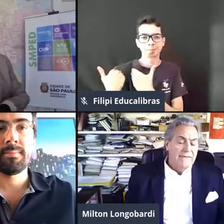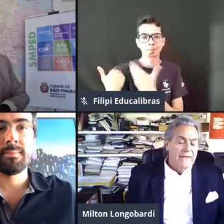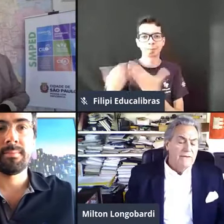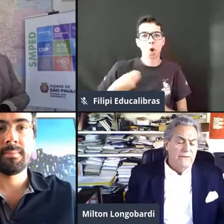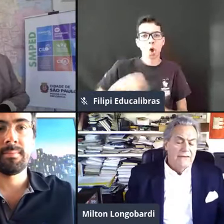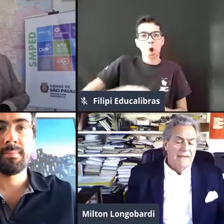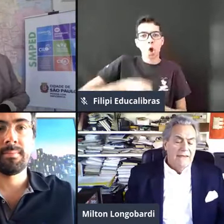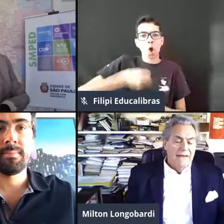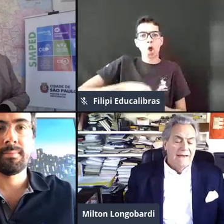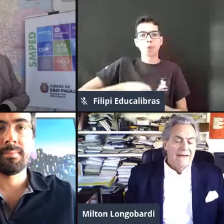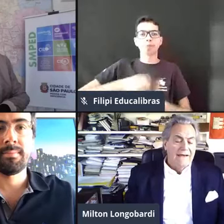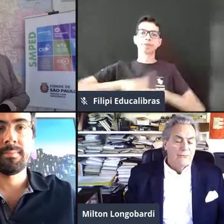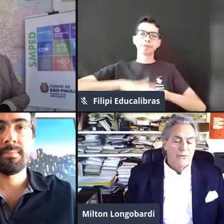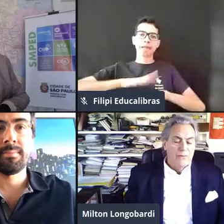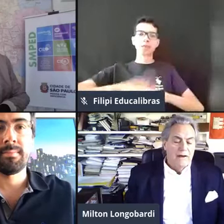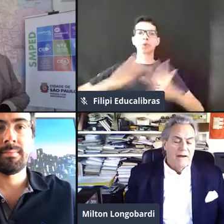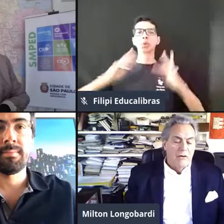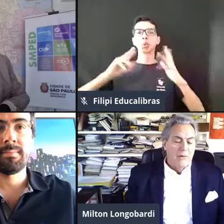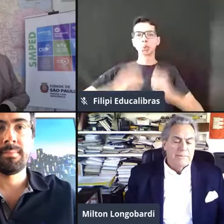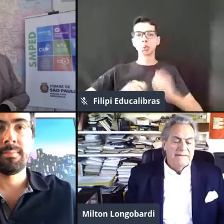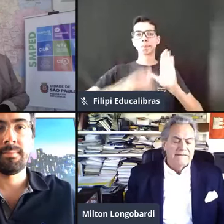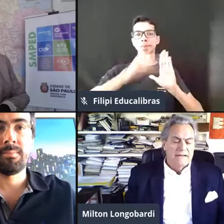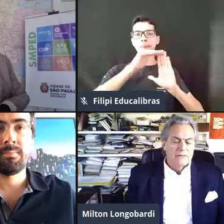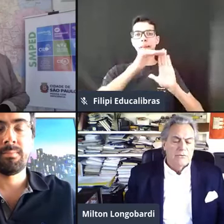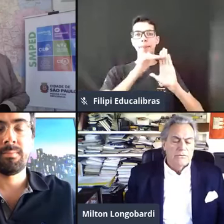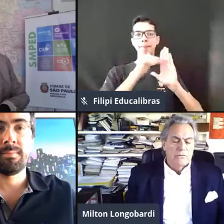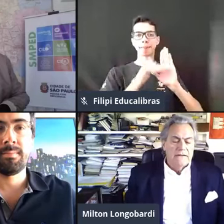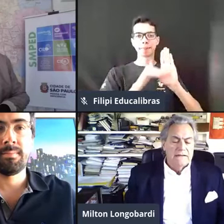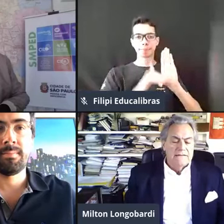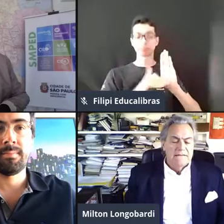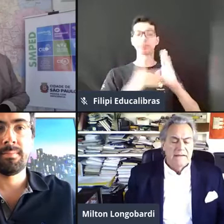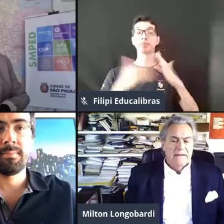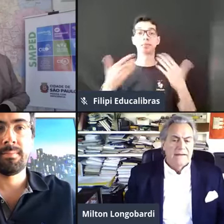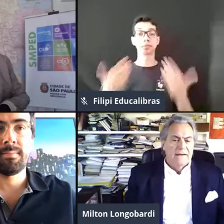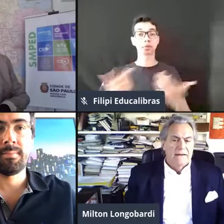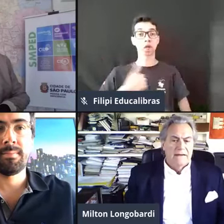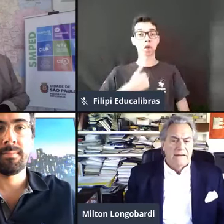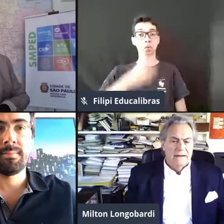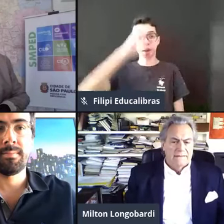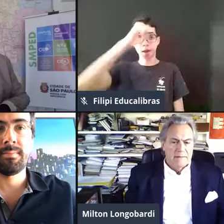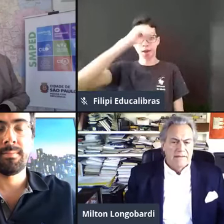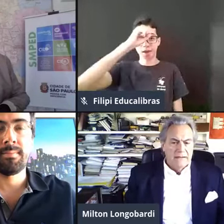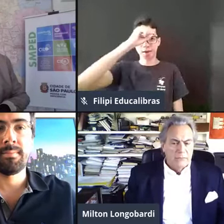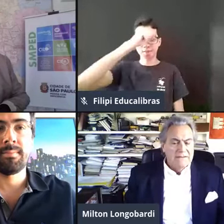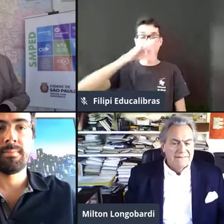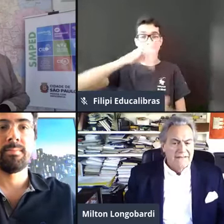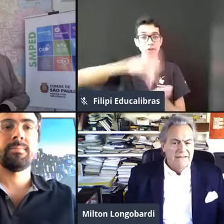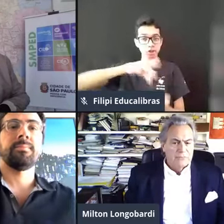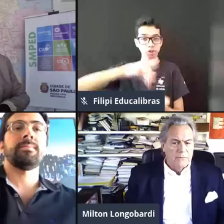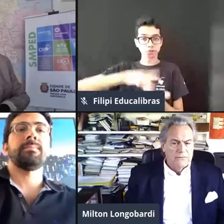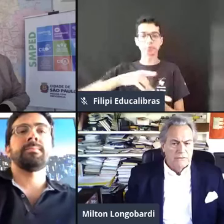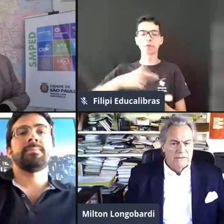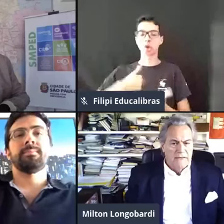colocadas. Enfim, foi um aprendizado muito grande. Trabalhei com